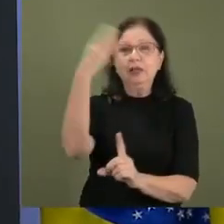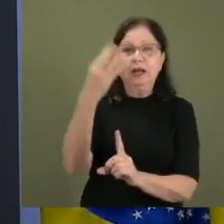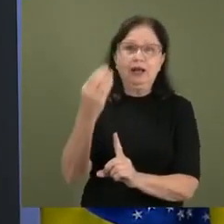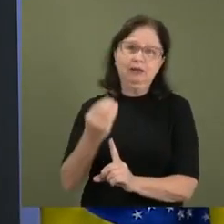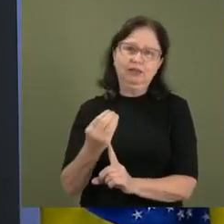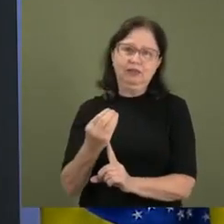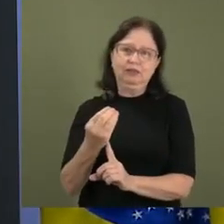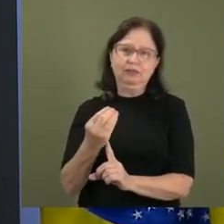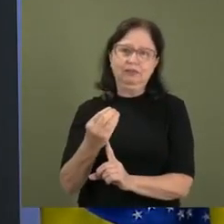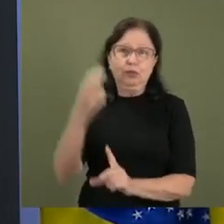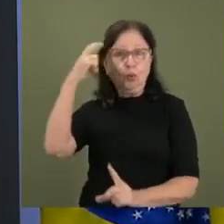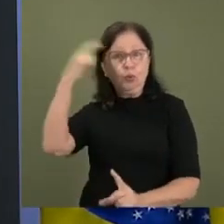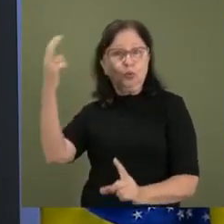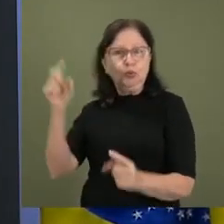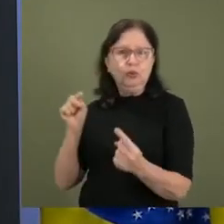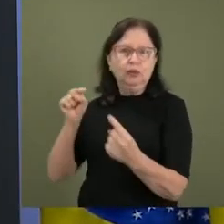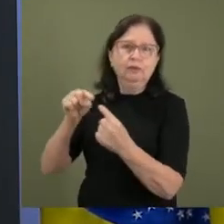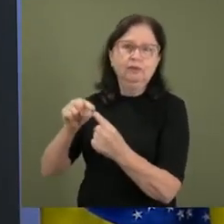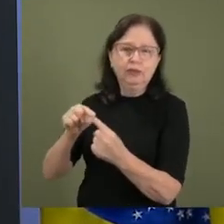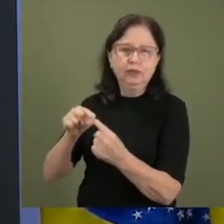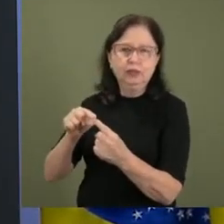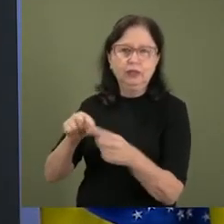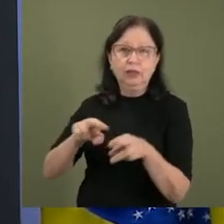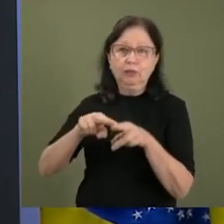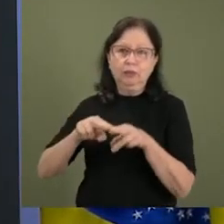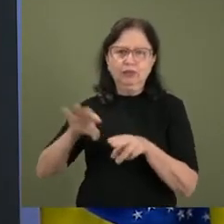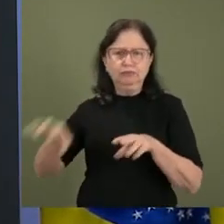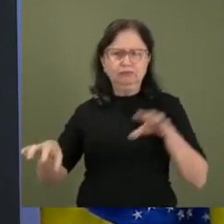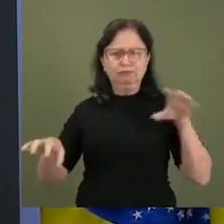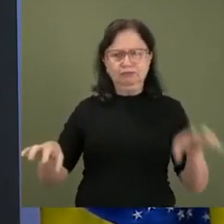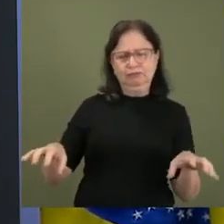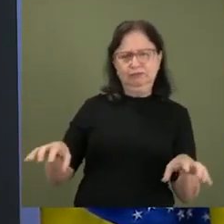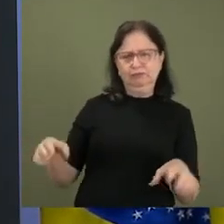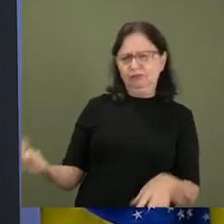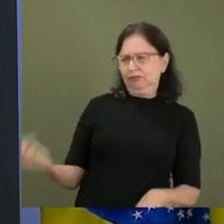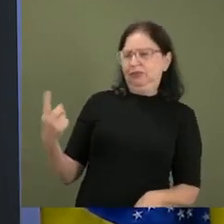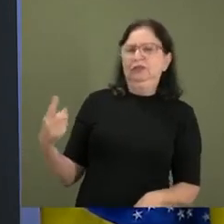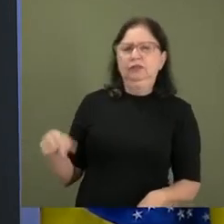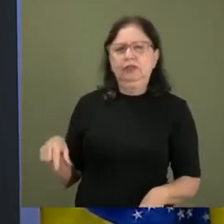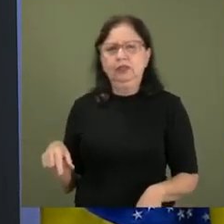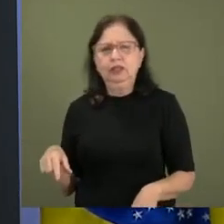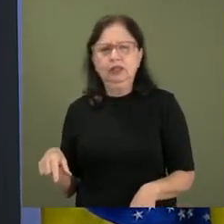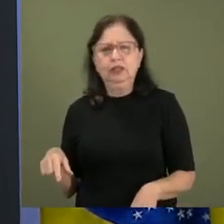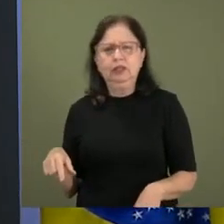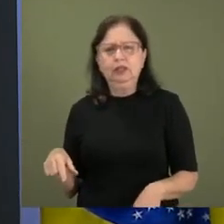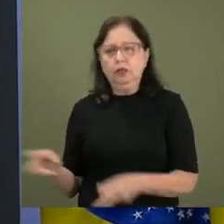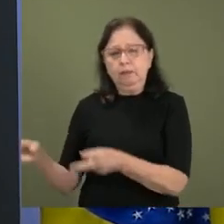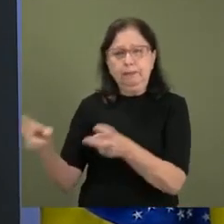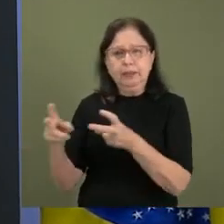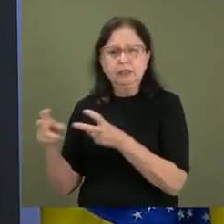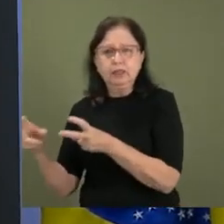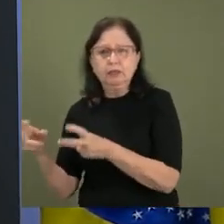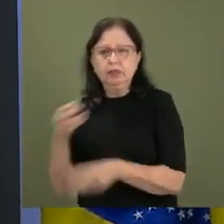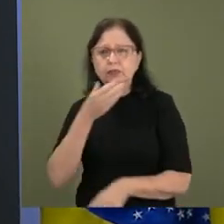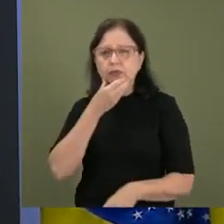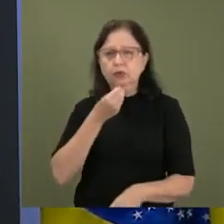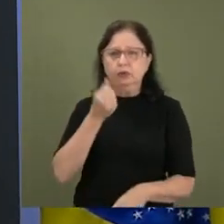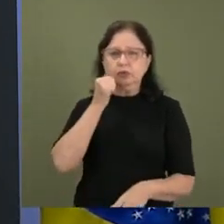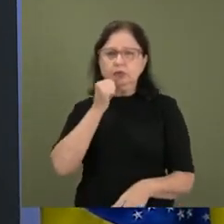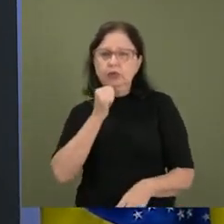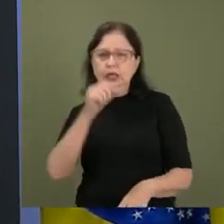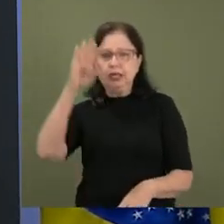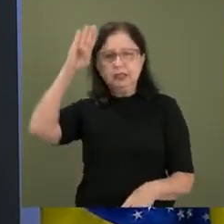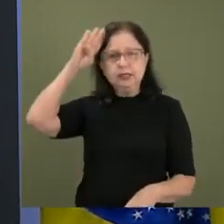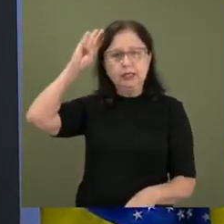a gente deve dizer então que a bancada do lado de cá no entanto Traz essa variedade a gente viu homens e mulheres a gente viu pessoas da academia